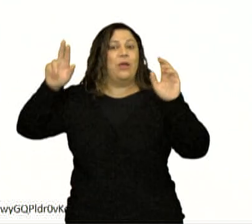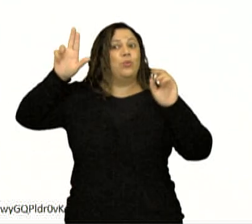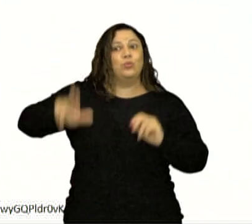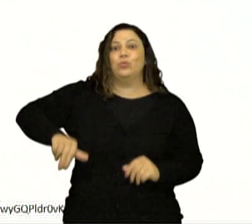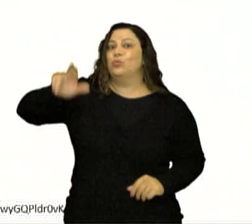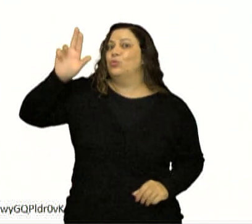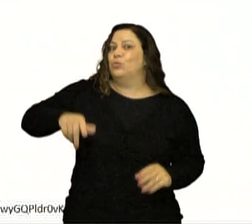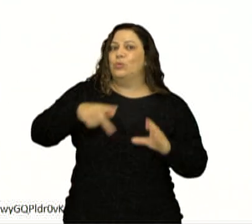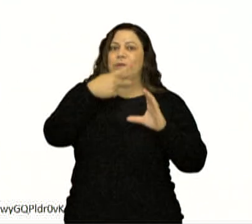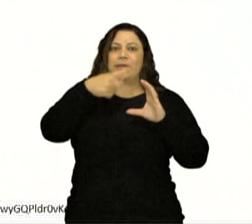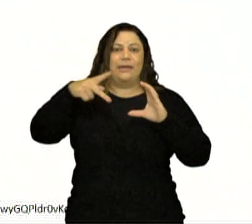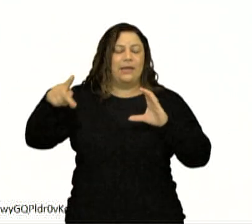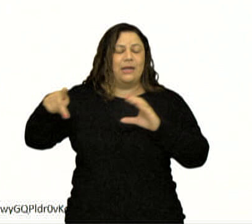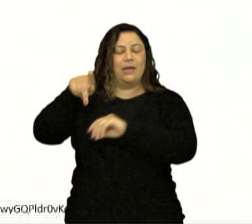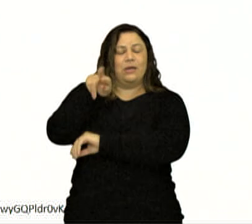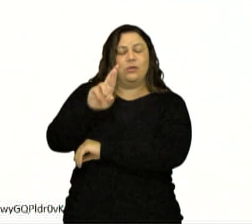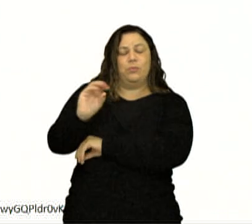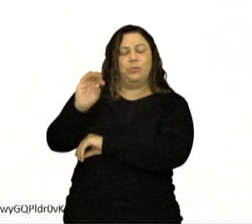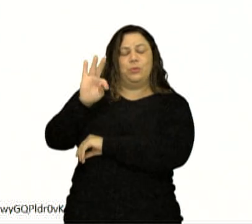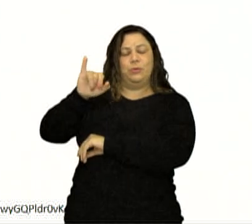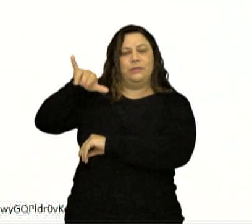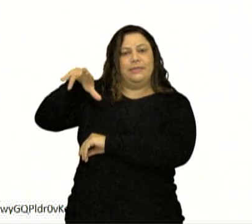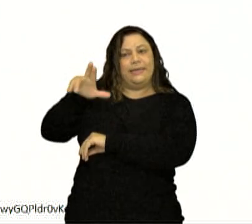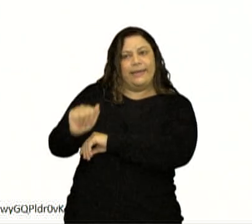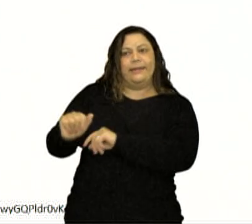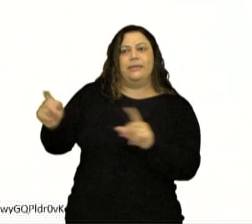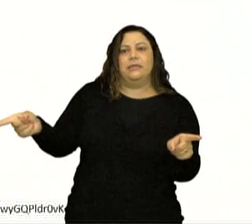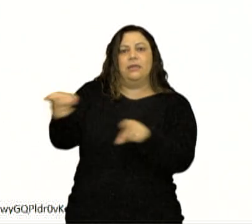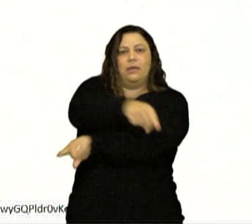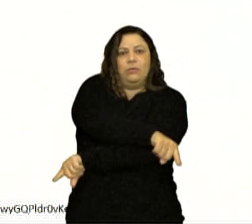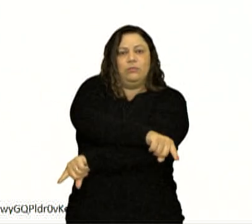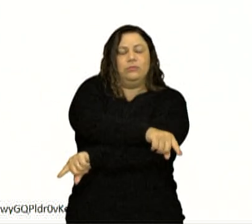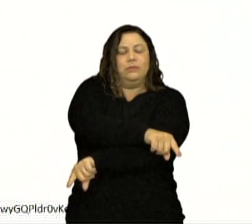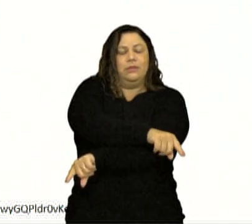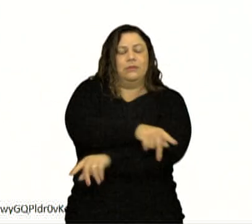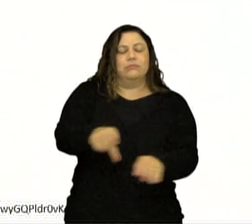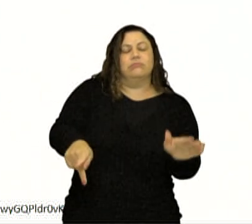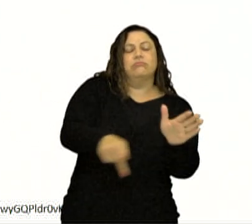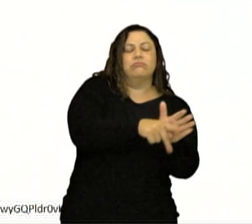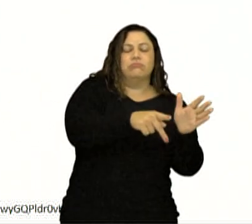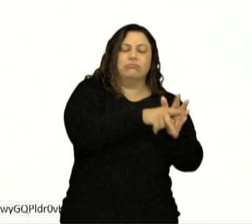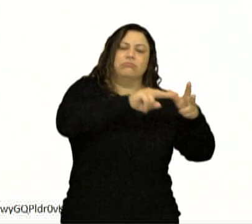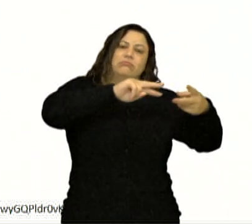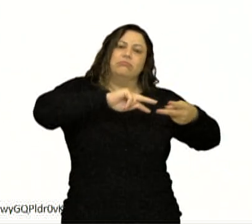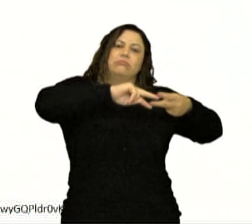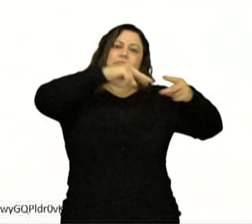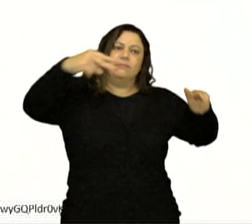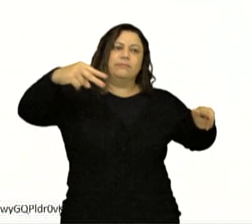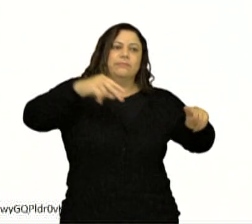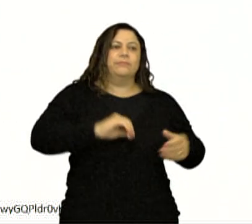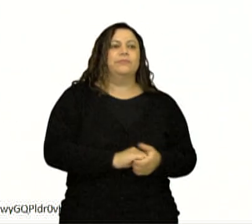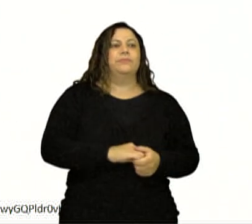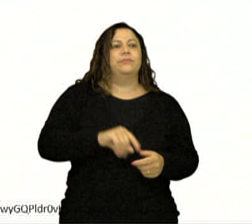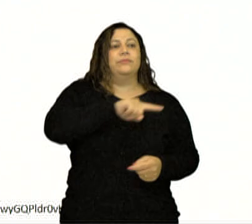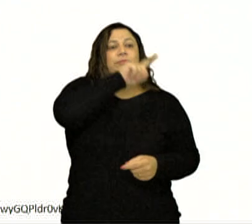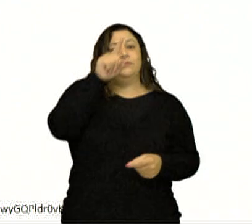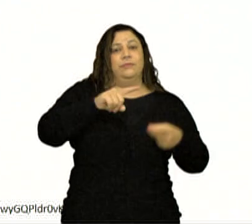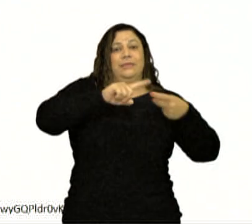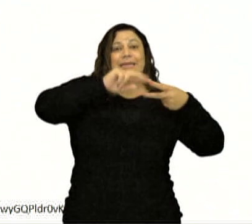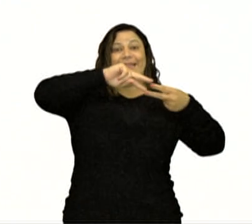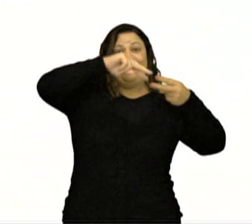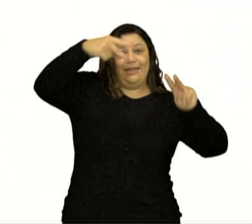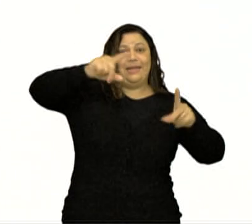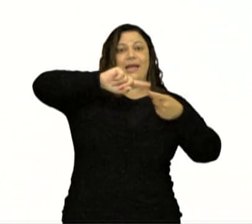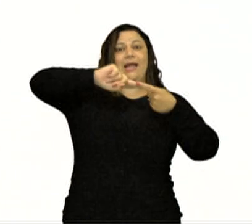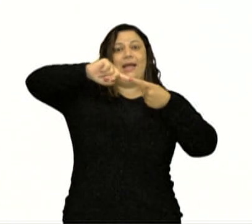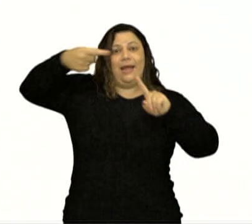proteína vai fazer o trabalho contrário até se tornar DNA. Esse é o chamado dogma central da biologia. DNA, RNA,